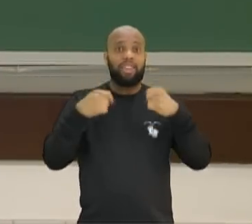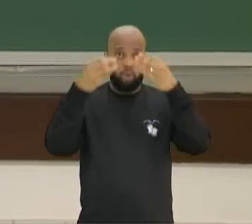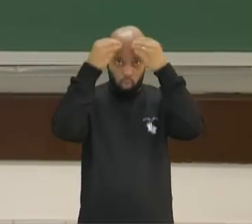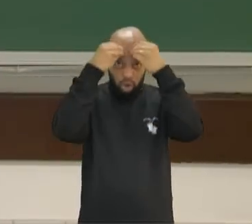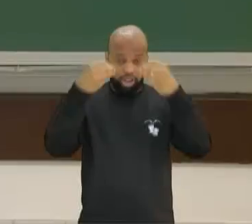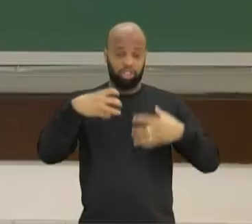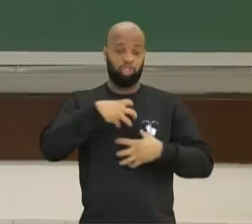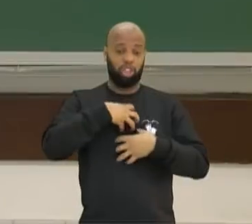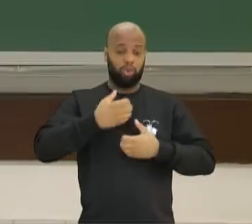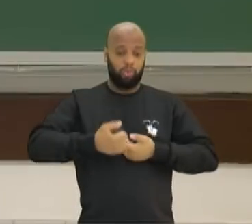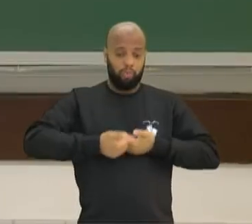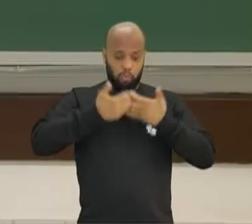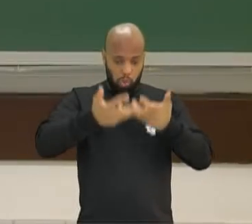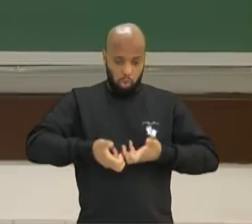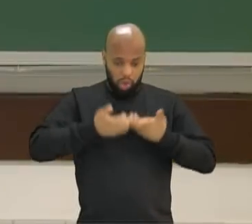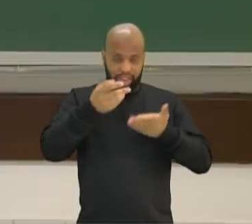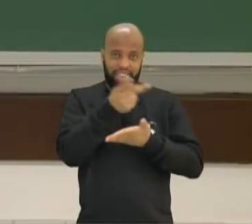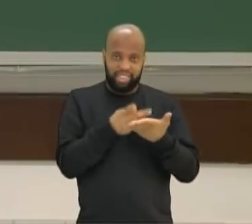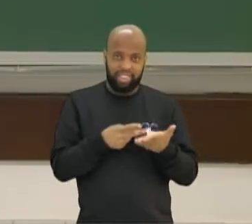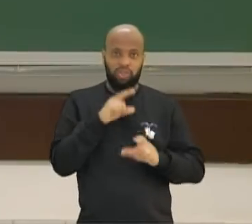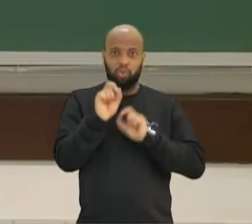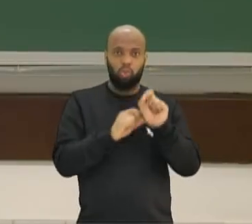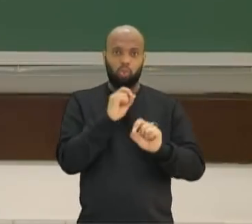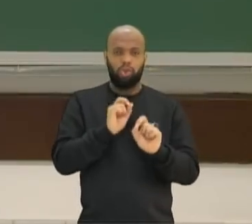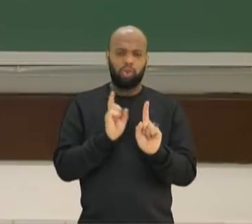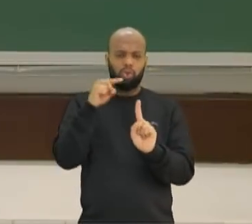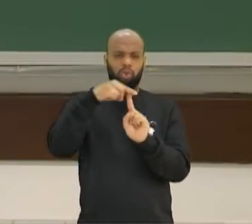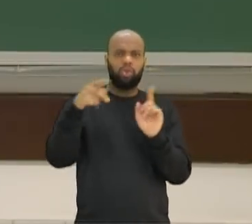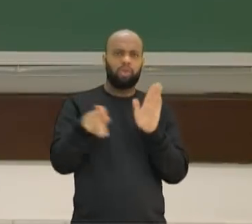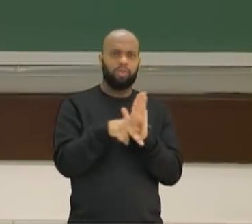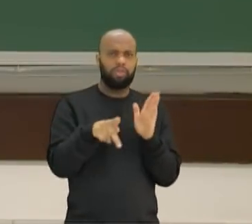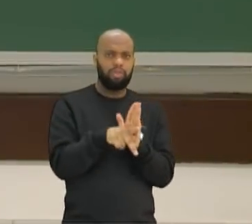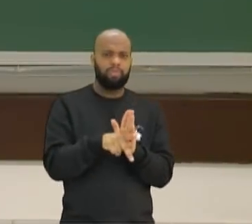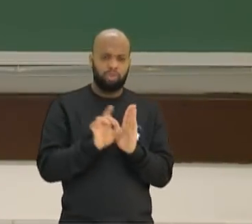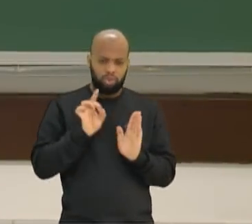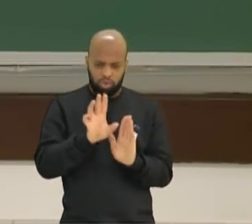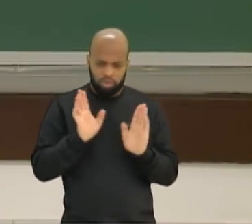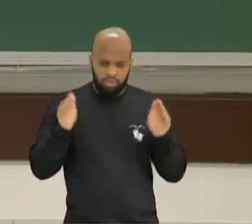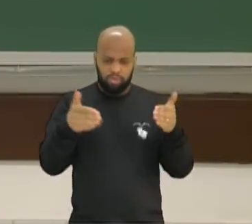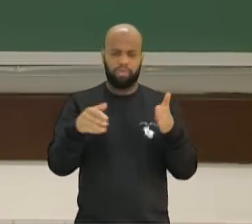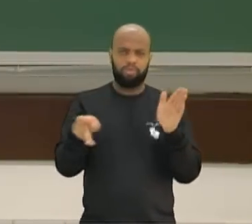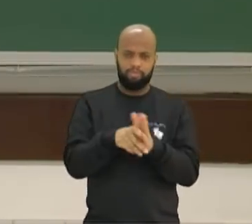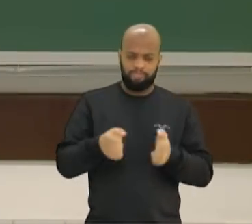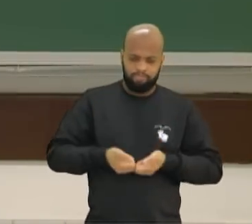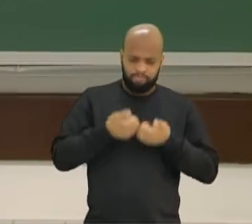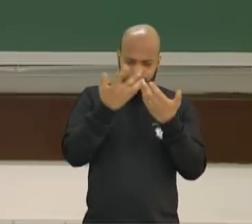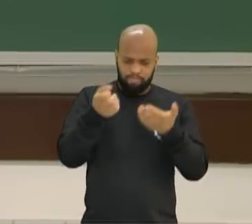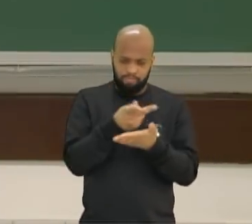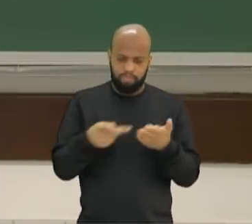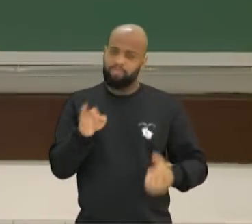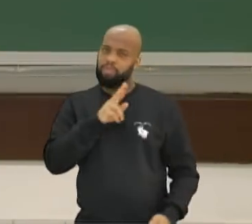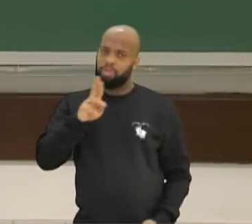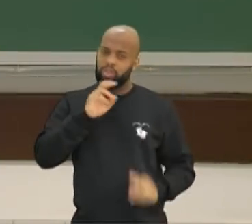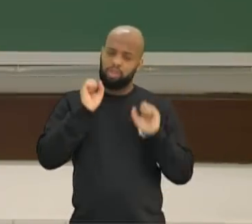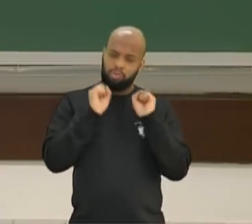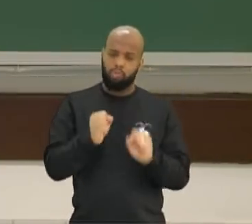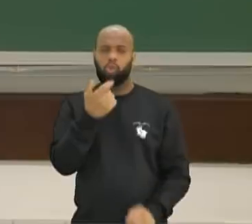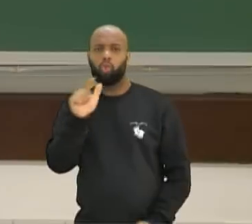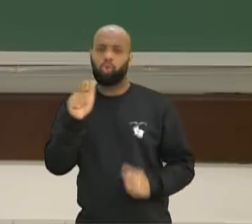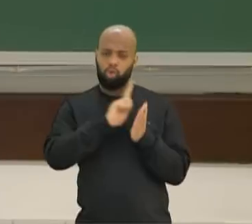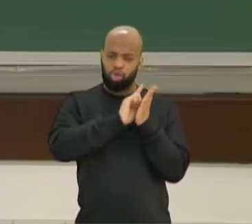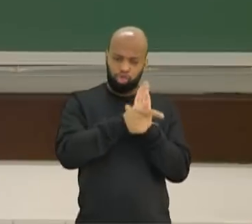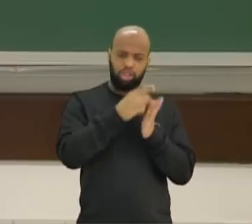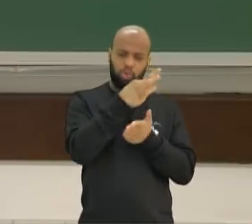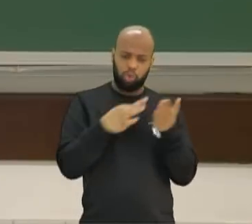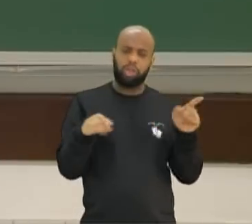essa função poética da linguagem, ela não é exclusiva de poemas, elas podem aparecer em outros